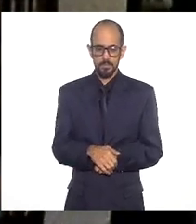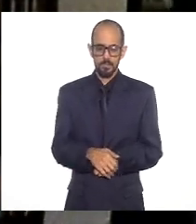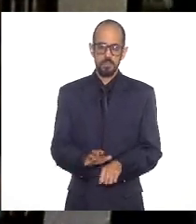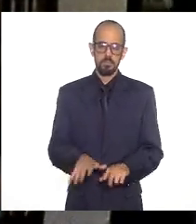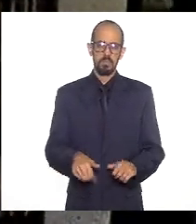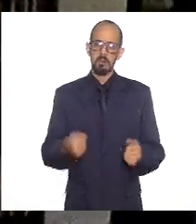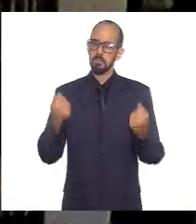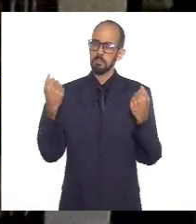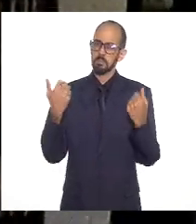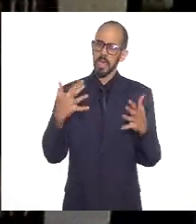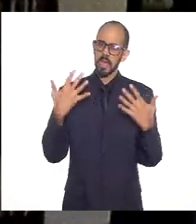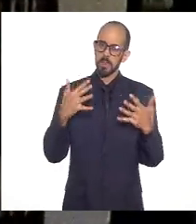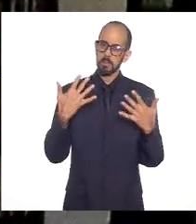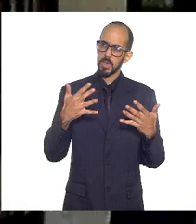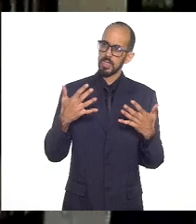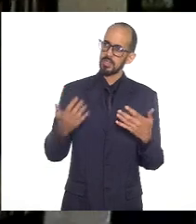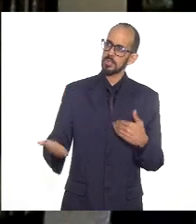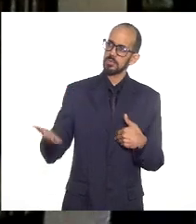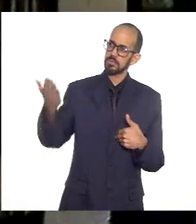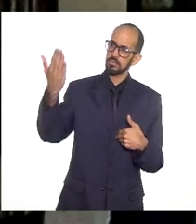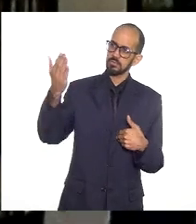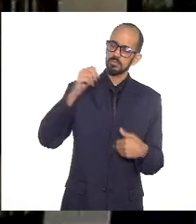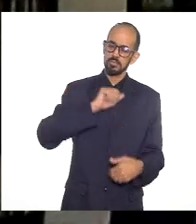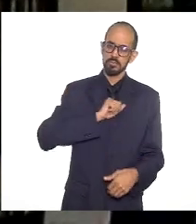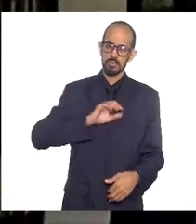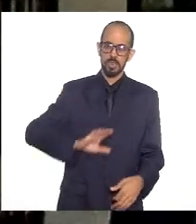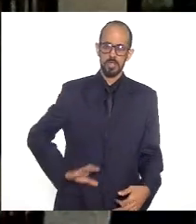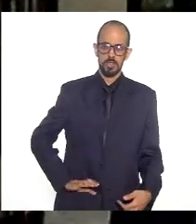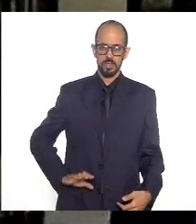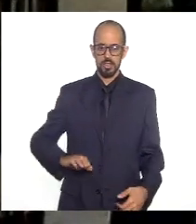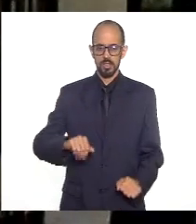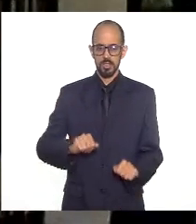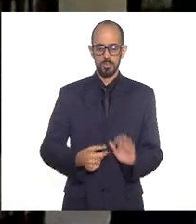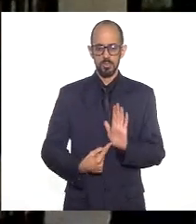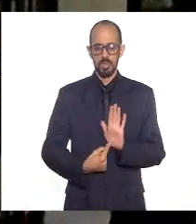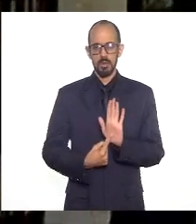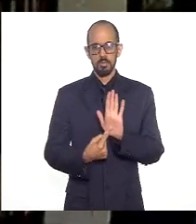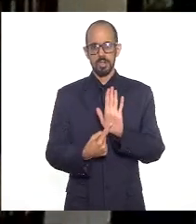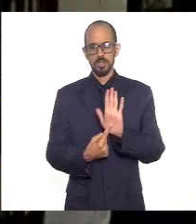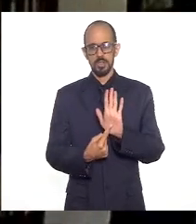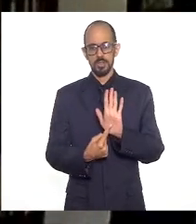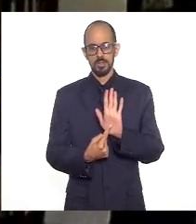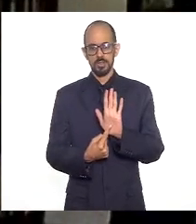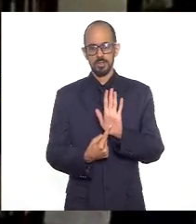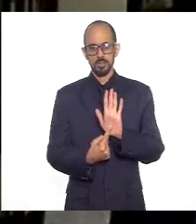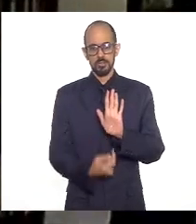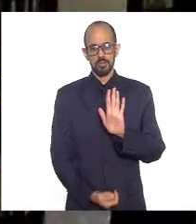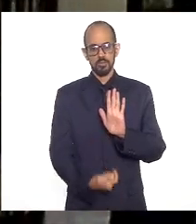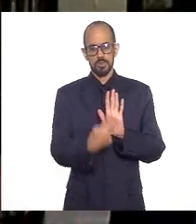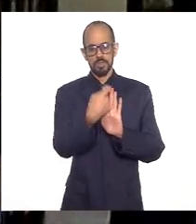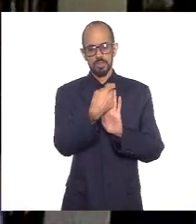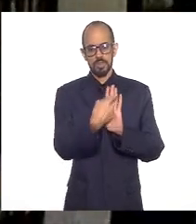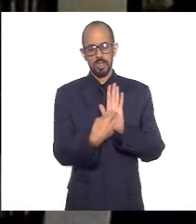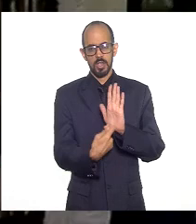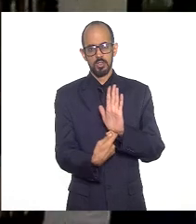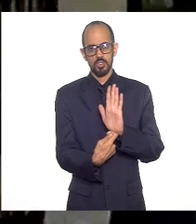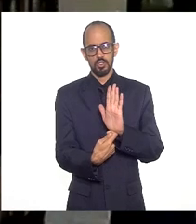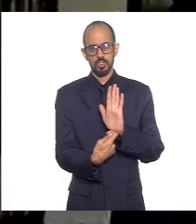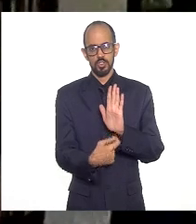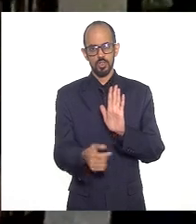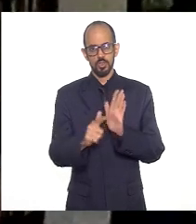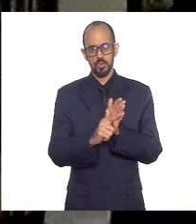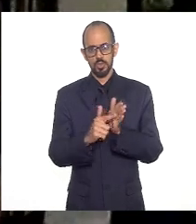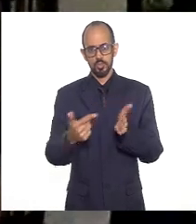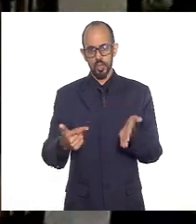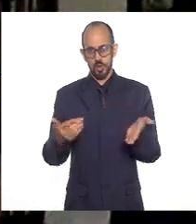louvar a iniciativa de Vossa Excelência, presidente, pela apresentação desse artigo